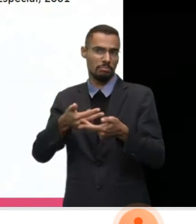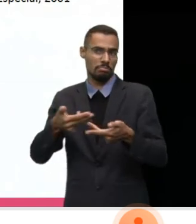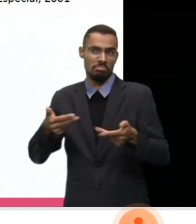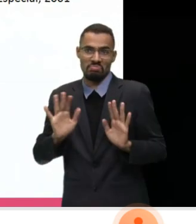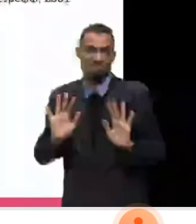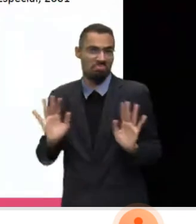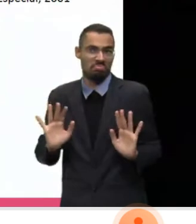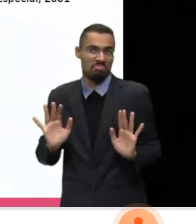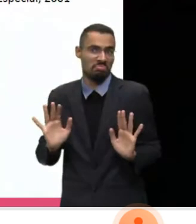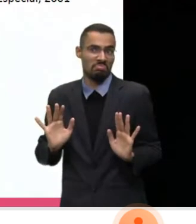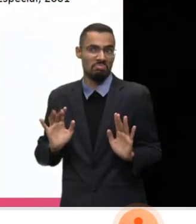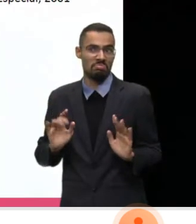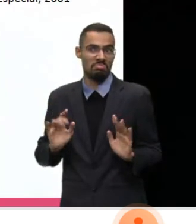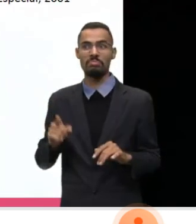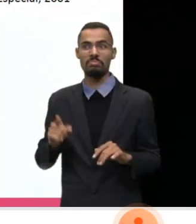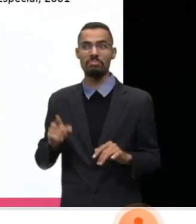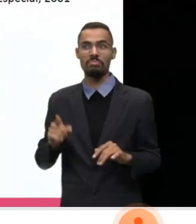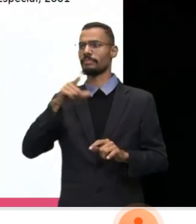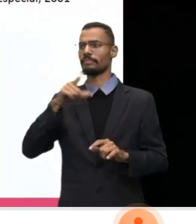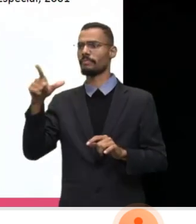Então, eles vão se